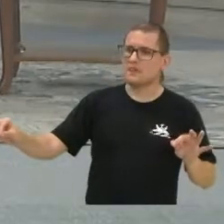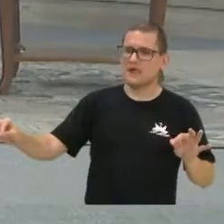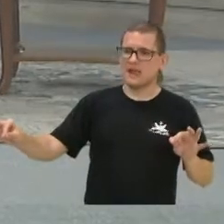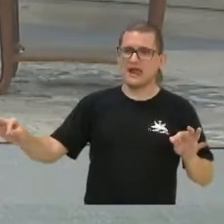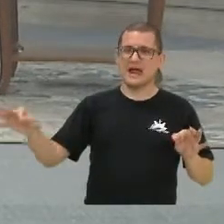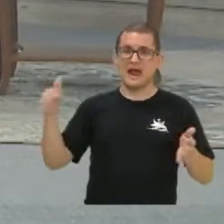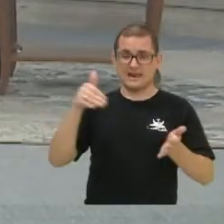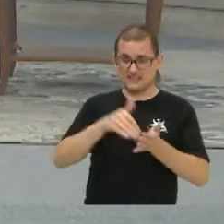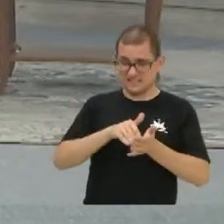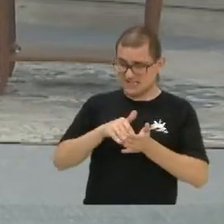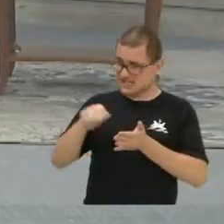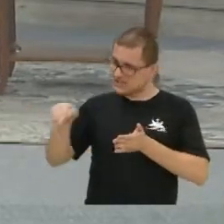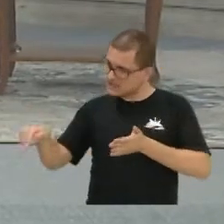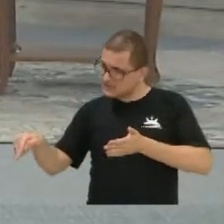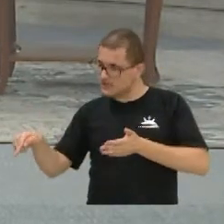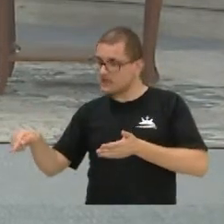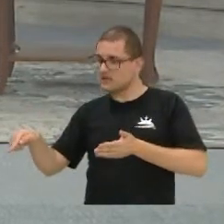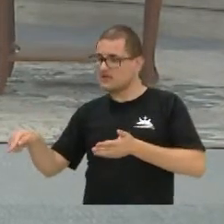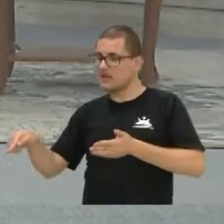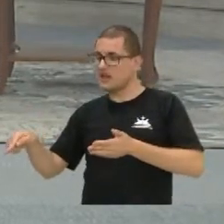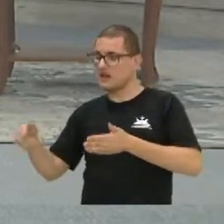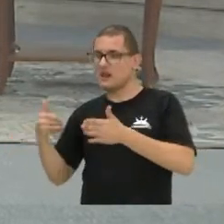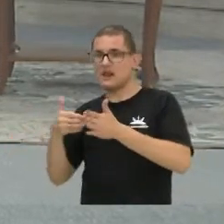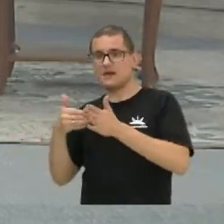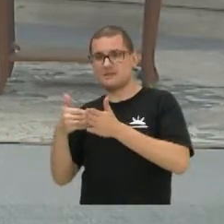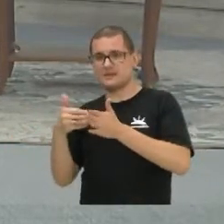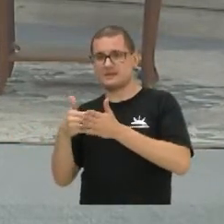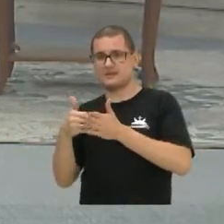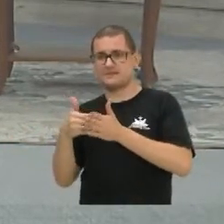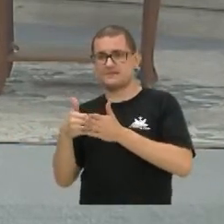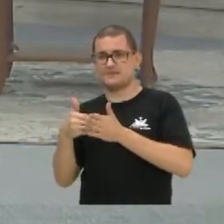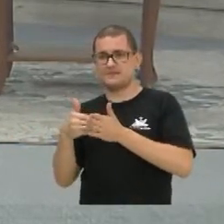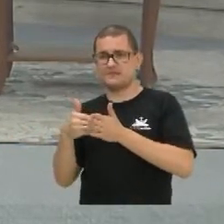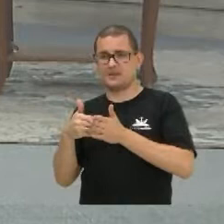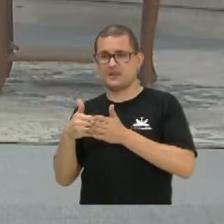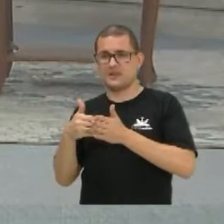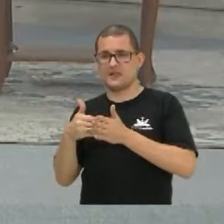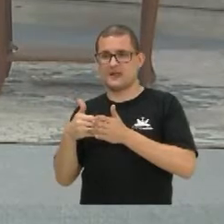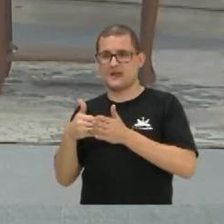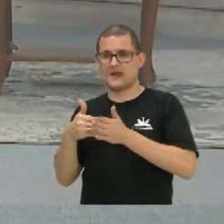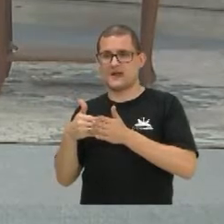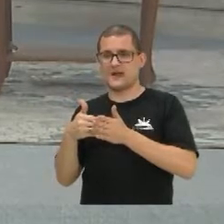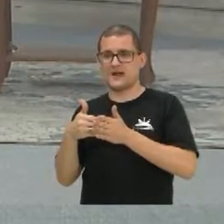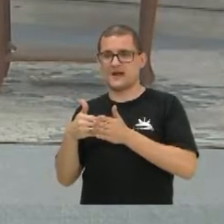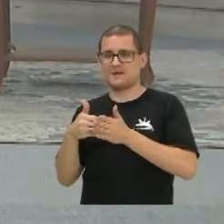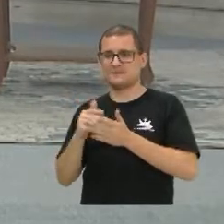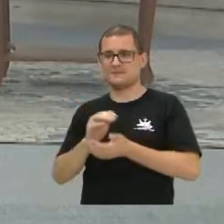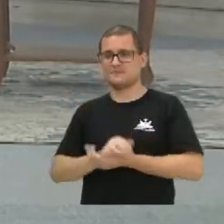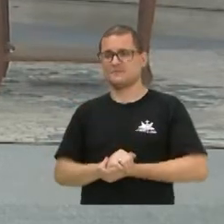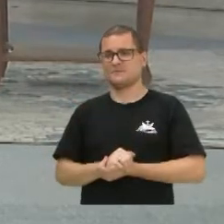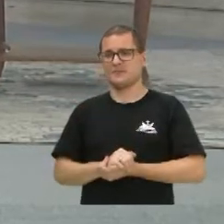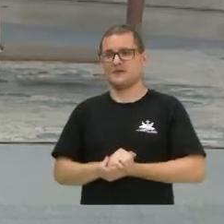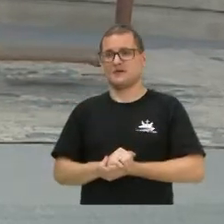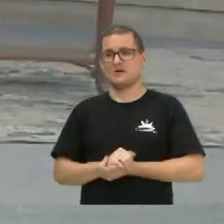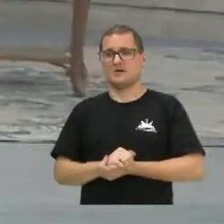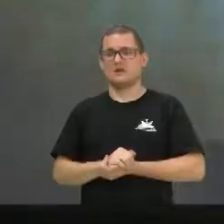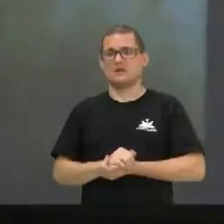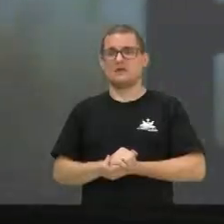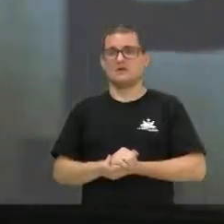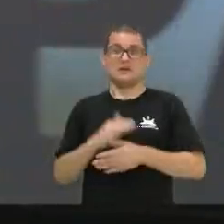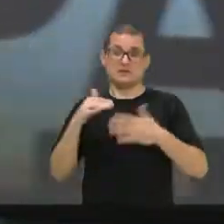será preservado a outra parte talvez não se está medindo